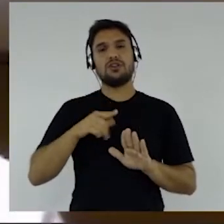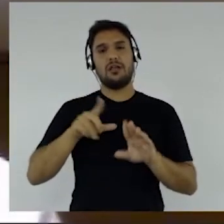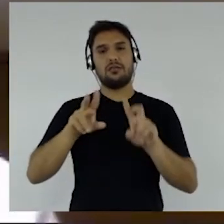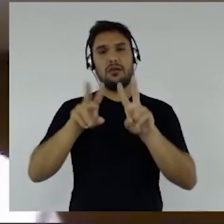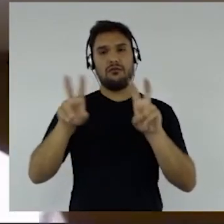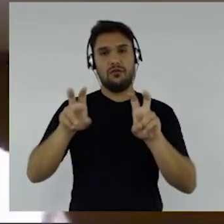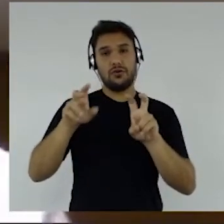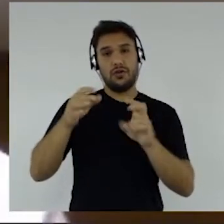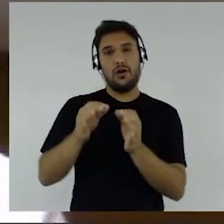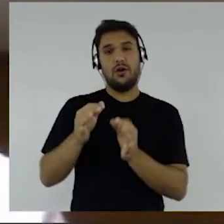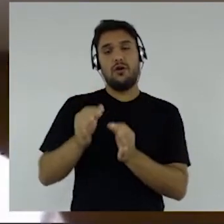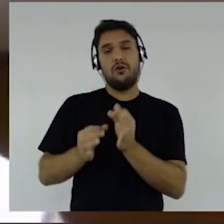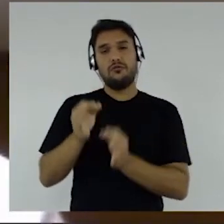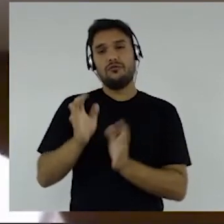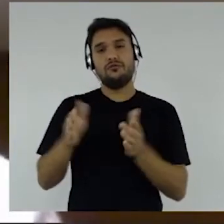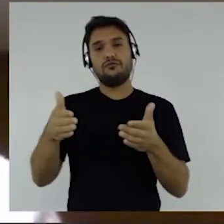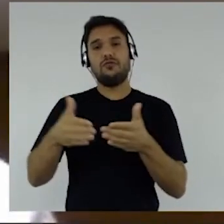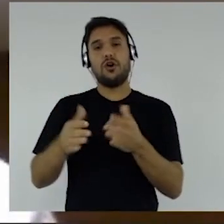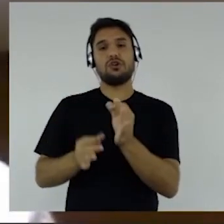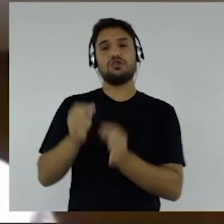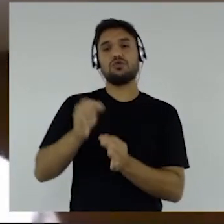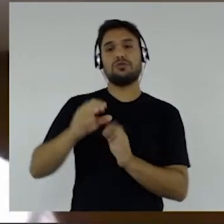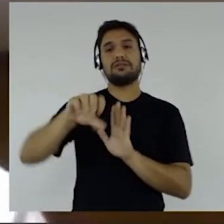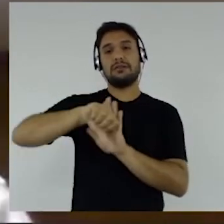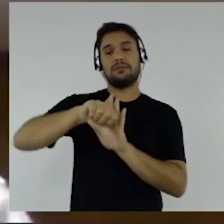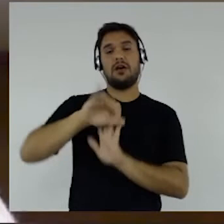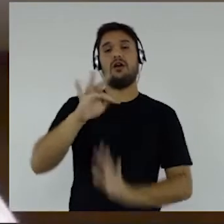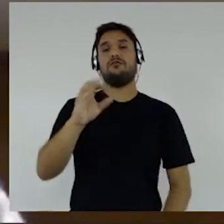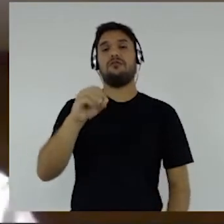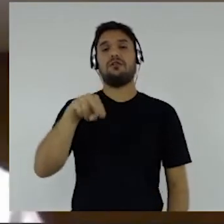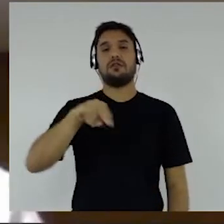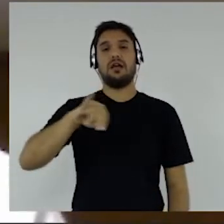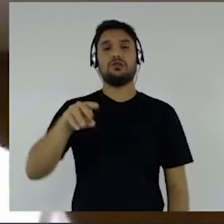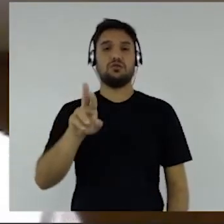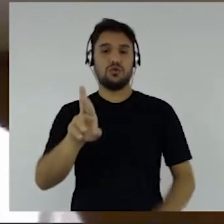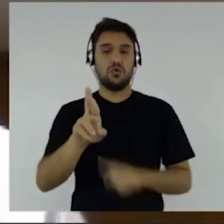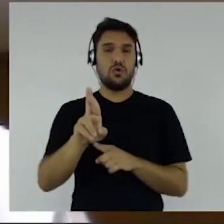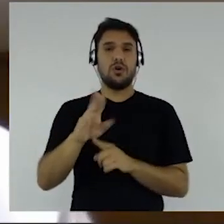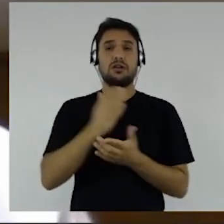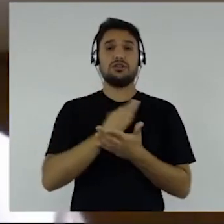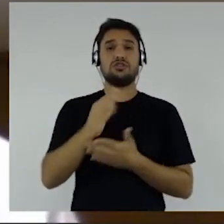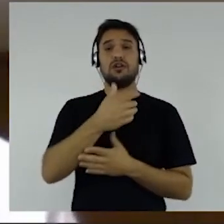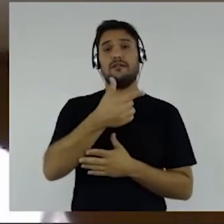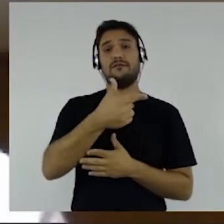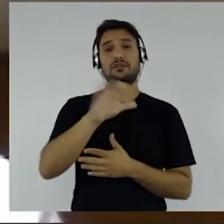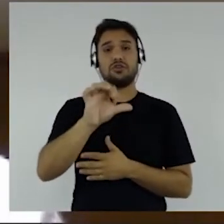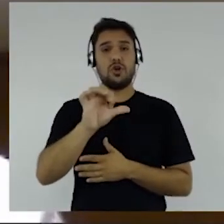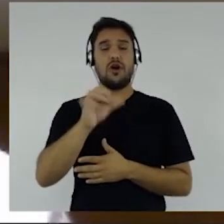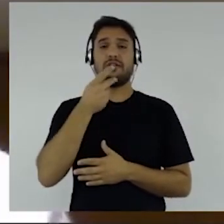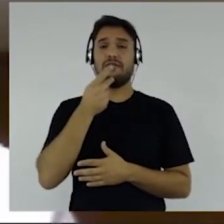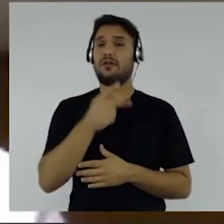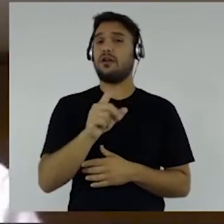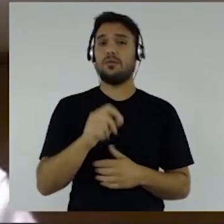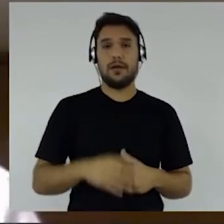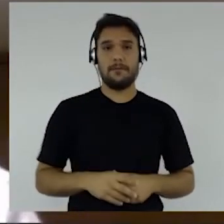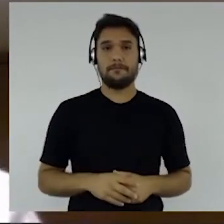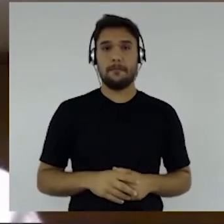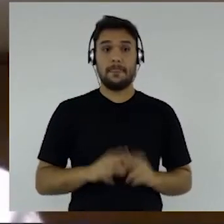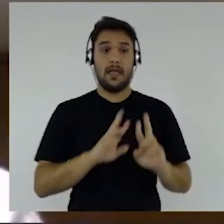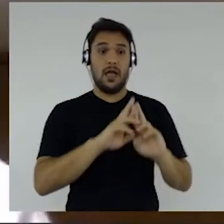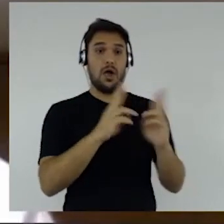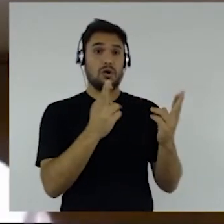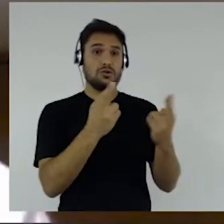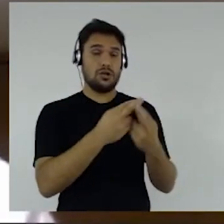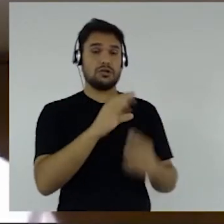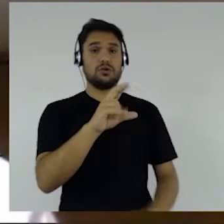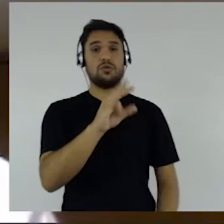um Fórum Nacional de Juízes Criminais, o FONAJUC, o enunciado 29, que vai dizer o seguinte, Dani, a audiência